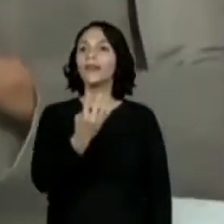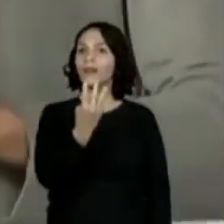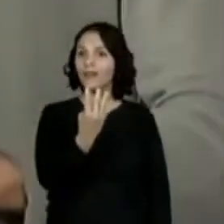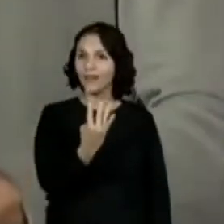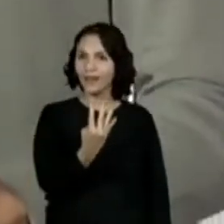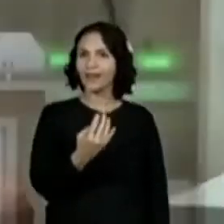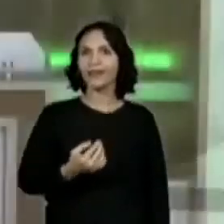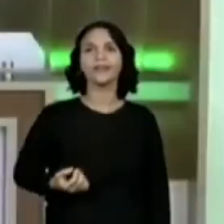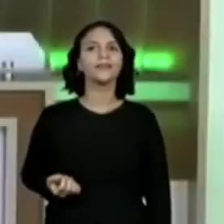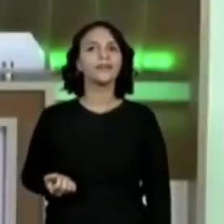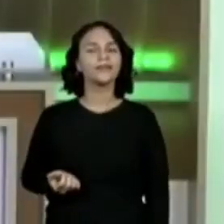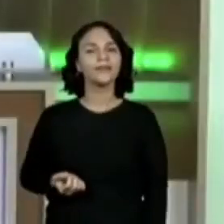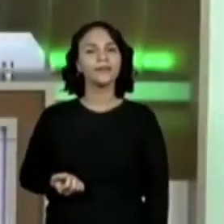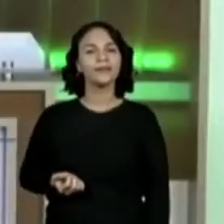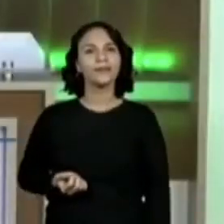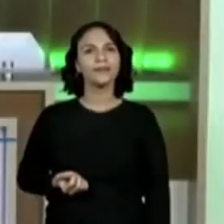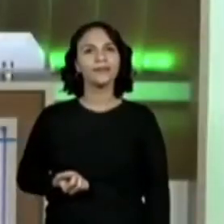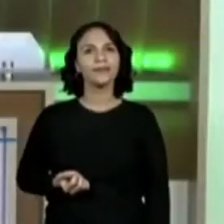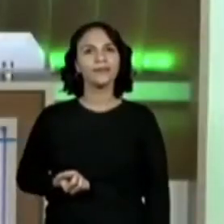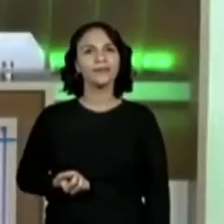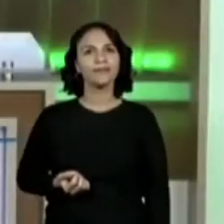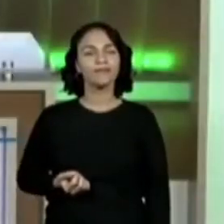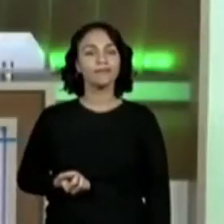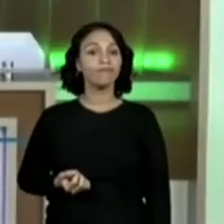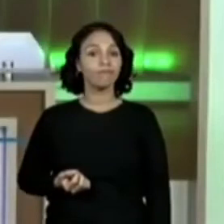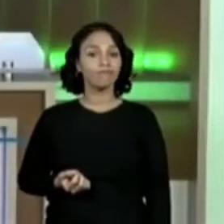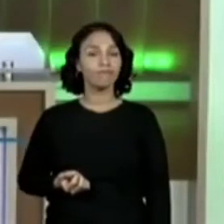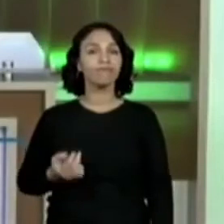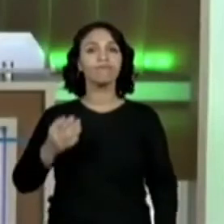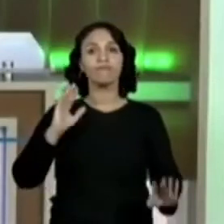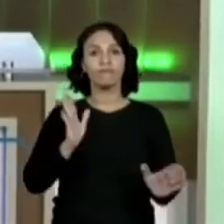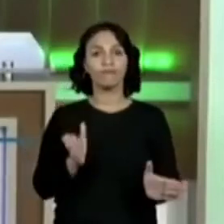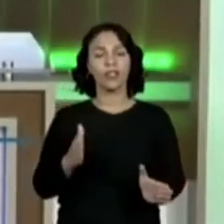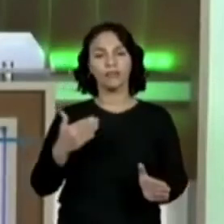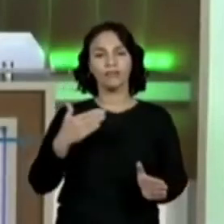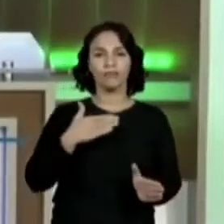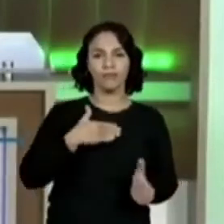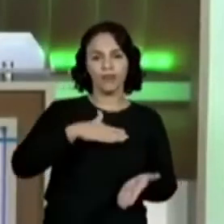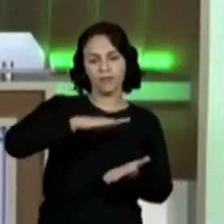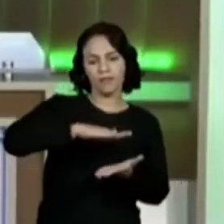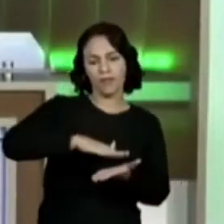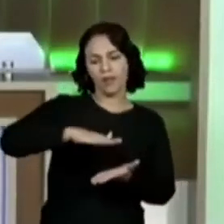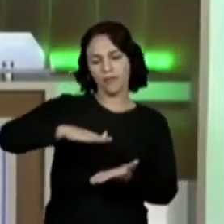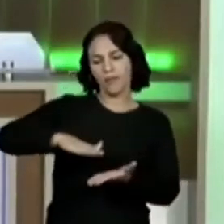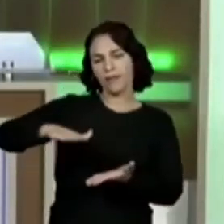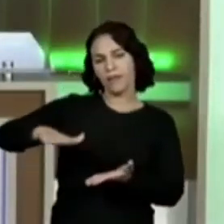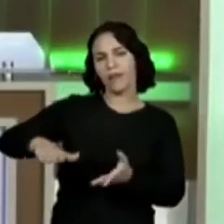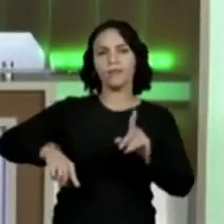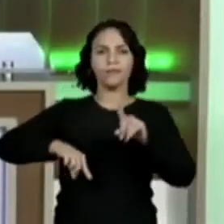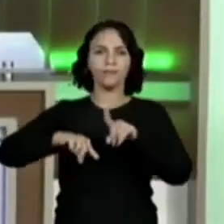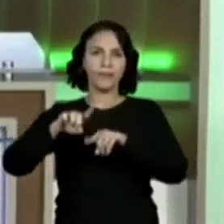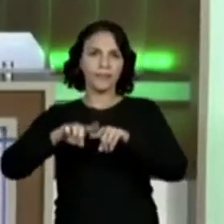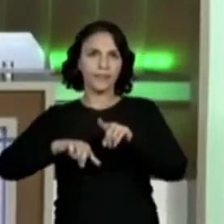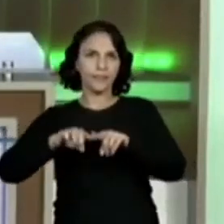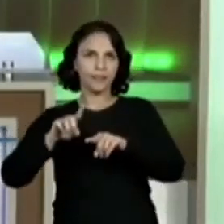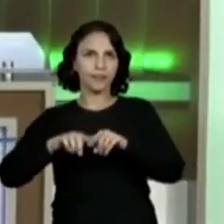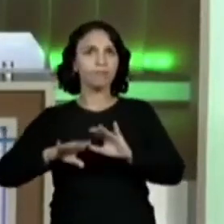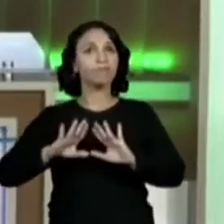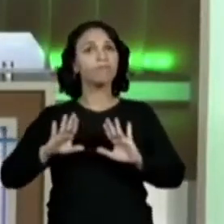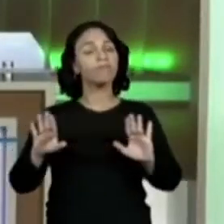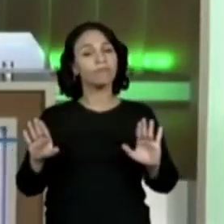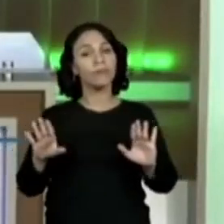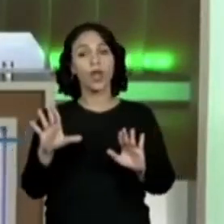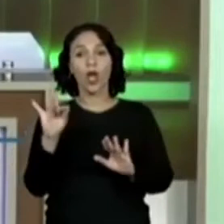4 envelopes. Deixei os envelopes aqui entre os materiais. em cima da